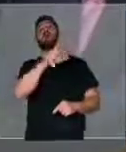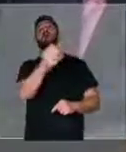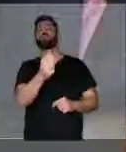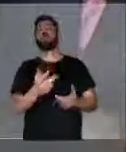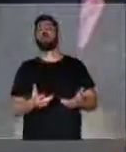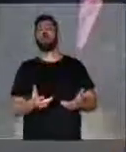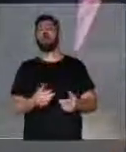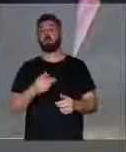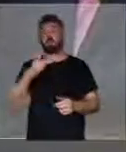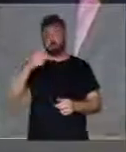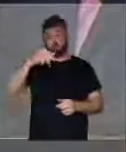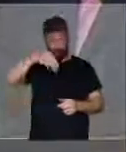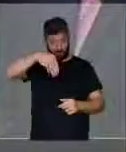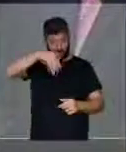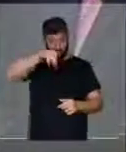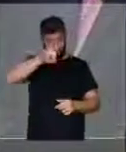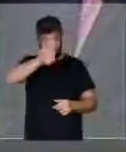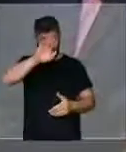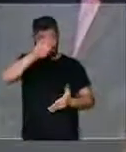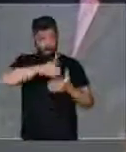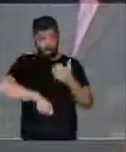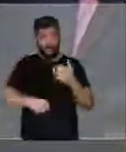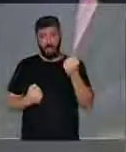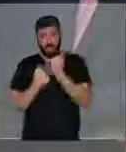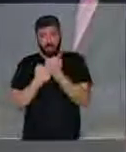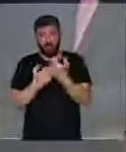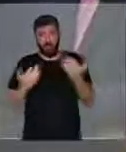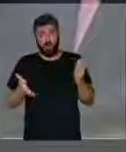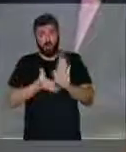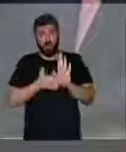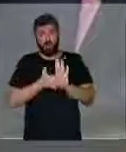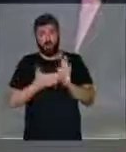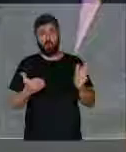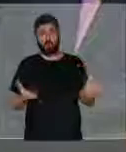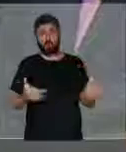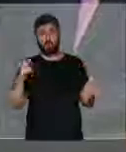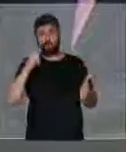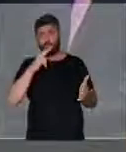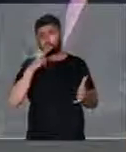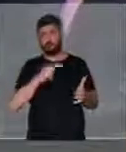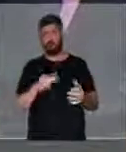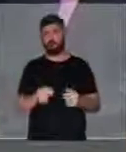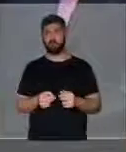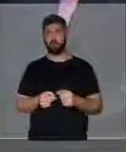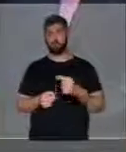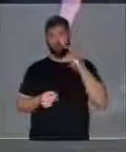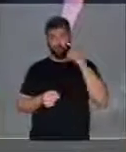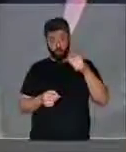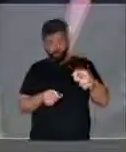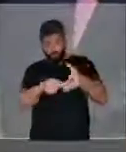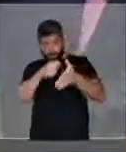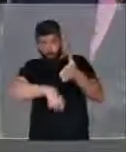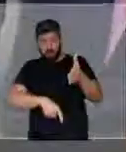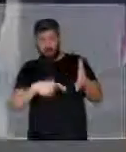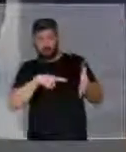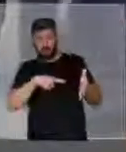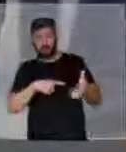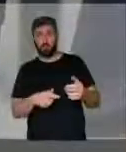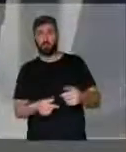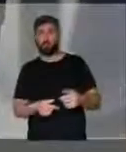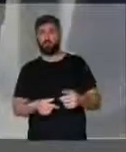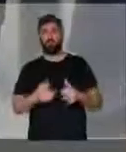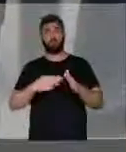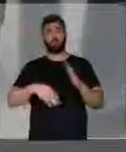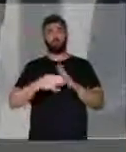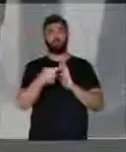Rocha, o PMDB, o MDB assina essa proposição de urgência, pode ver aí, Baleia Rossi, está